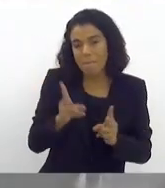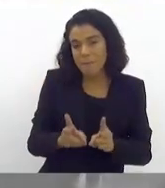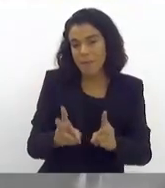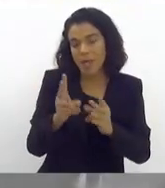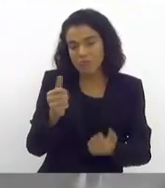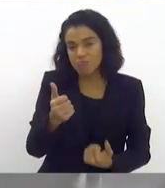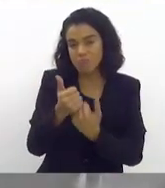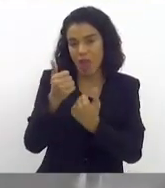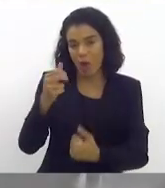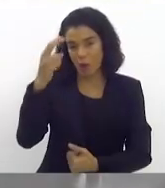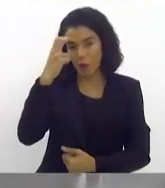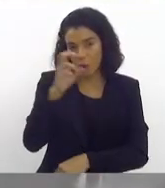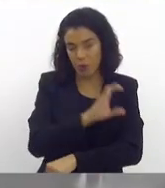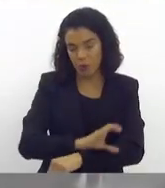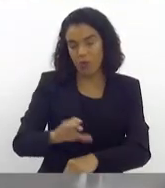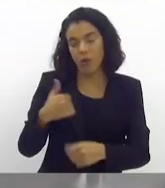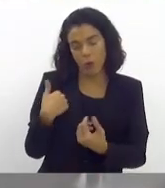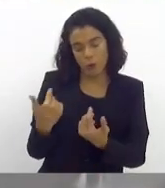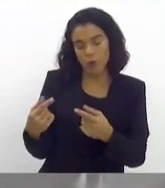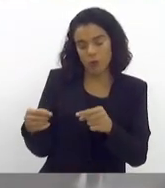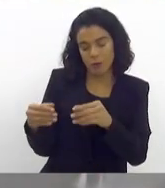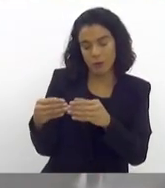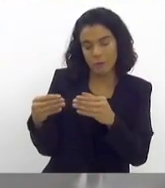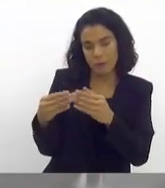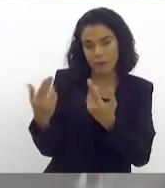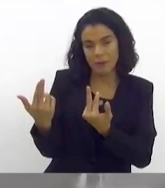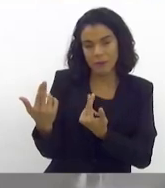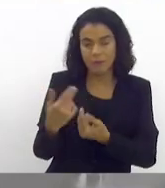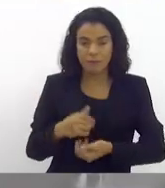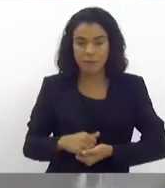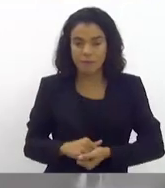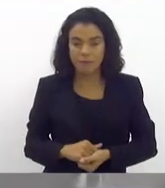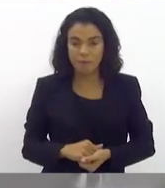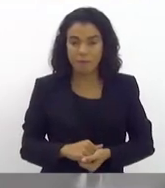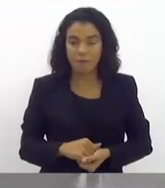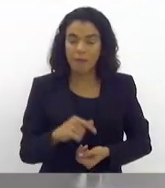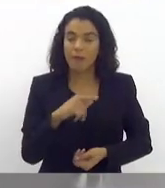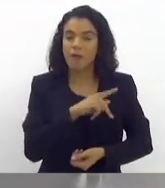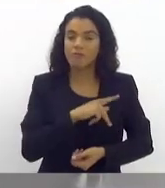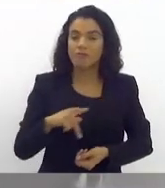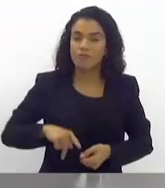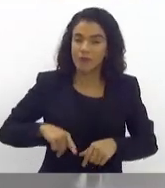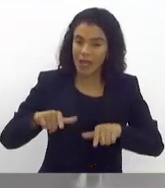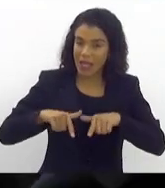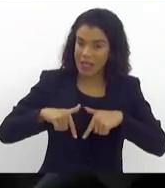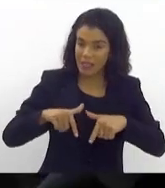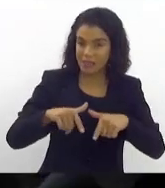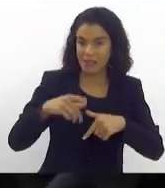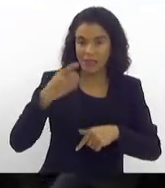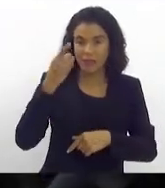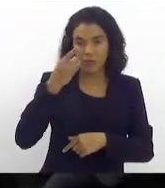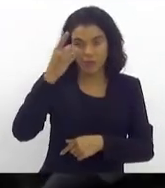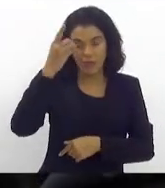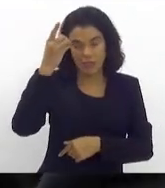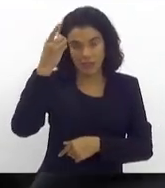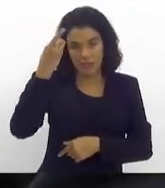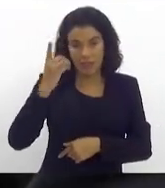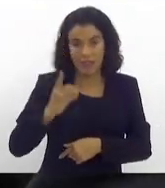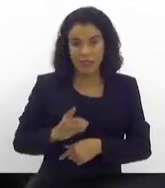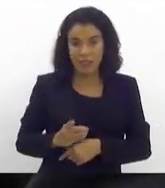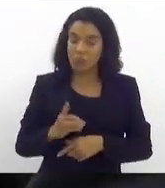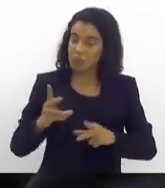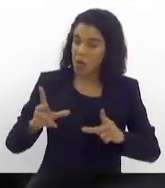deputado Flávio Serafini. Também para discutir. E deputado Mink. Presidente, eu acho que a iniciativa da deputada Dani Balbi é uma iniciativa